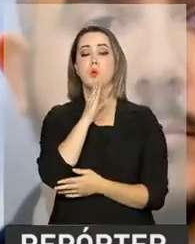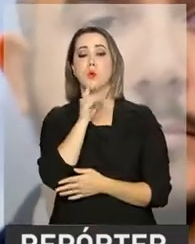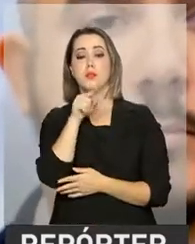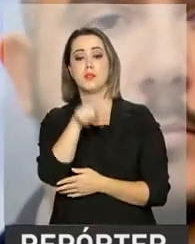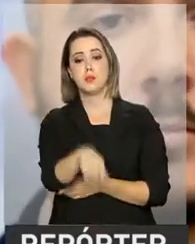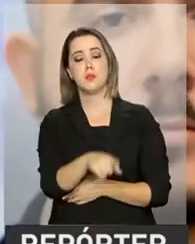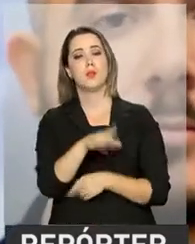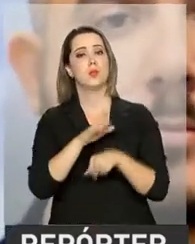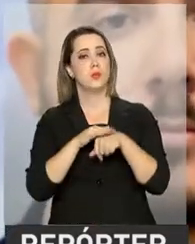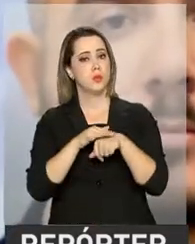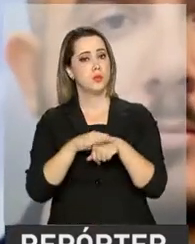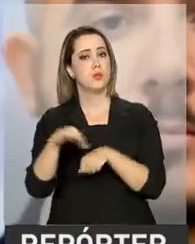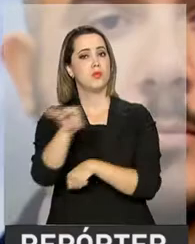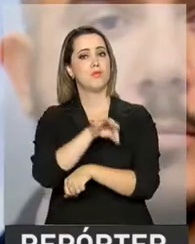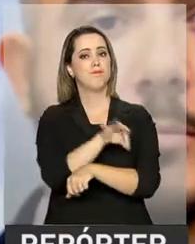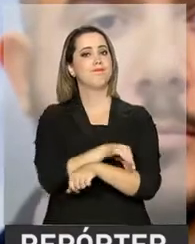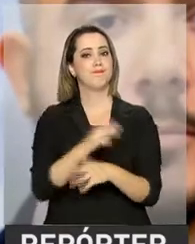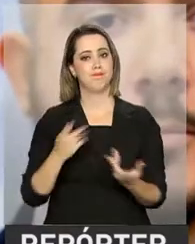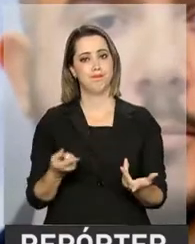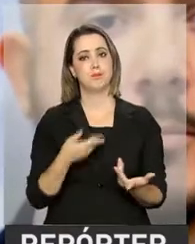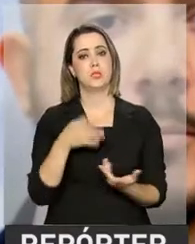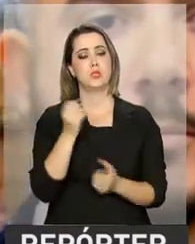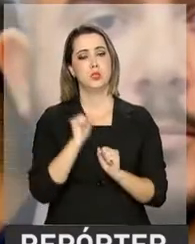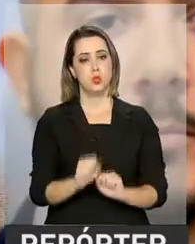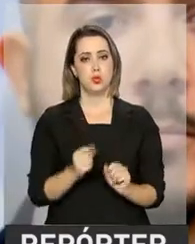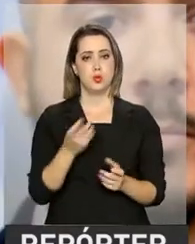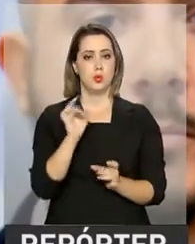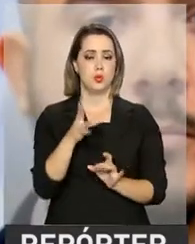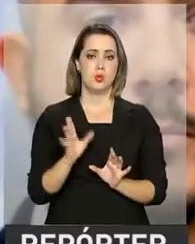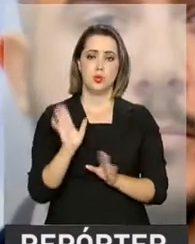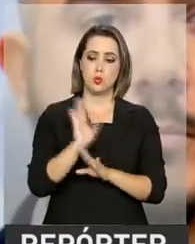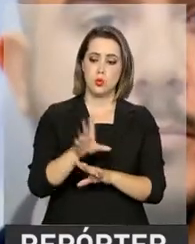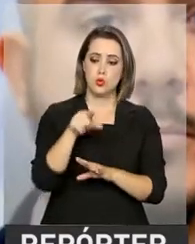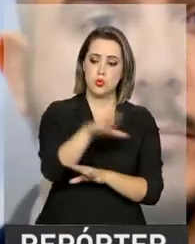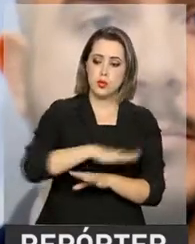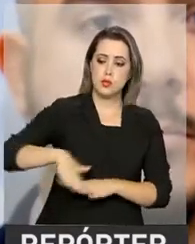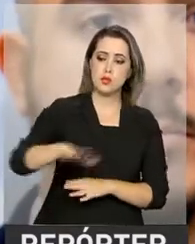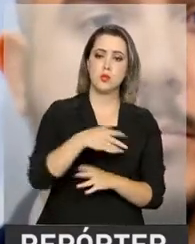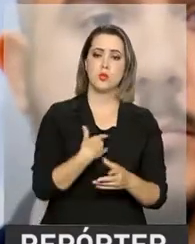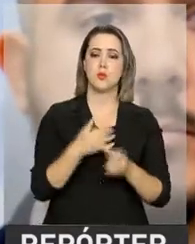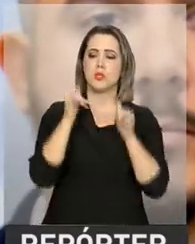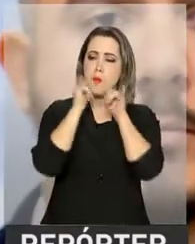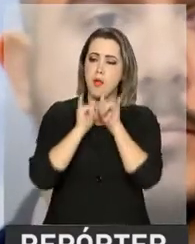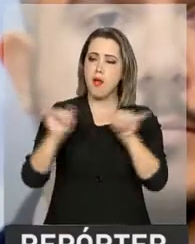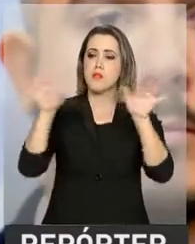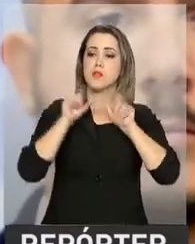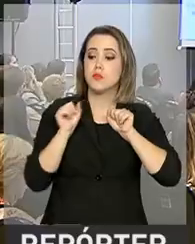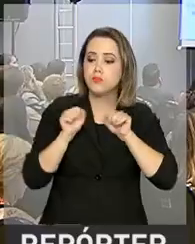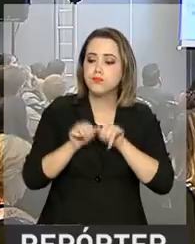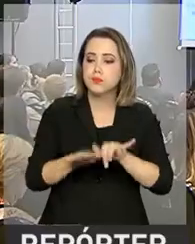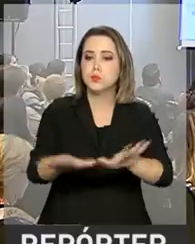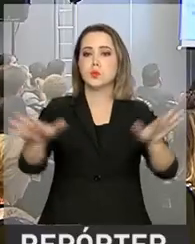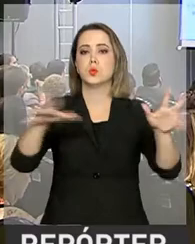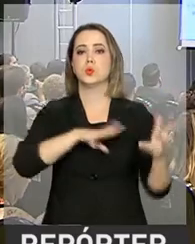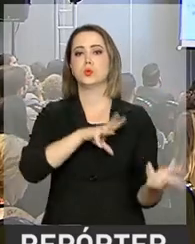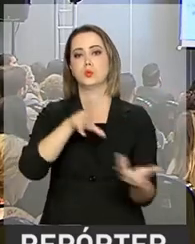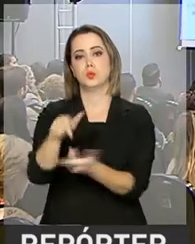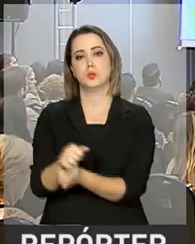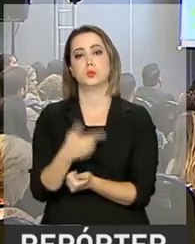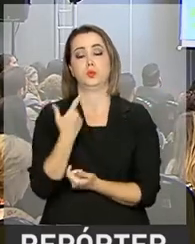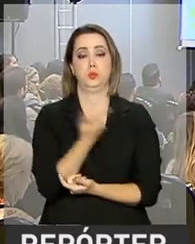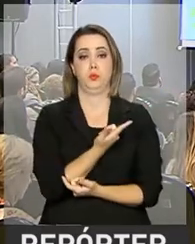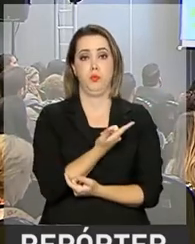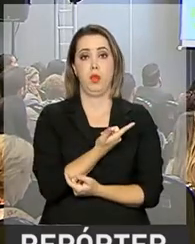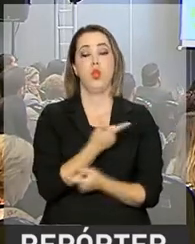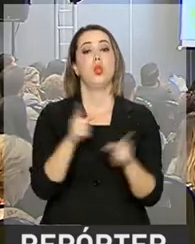visita pra que a gente possa não só atender essa demanda como compartilhar com o resto do mundo antigamente além disso o governo está